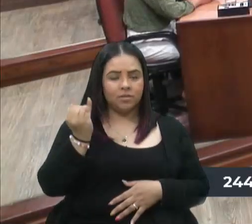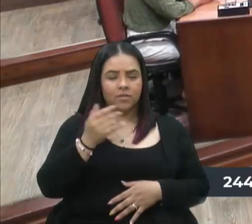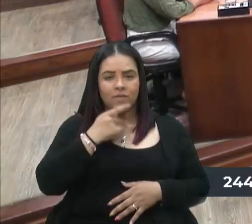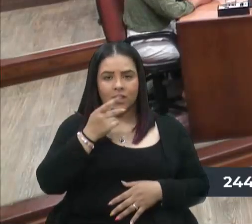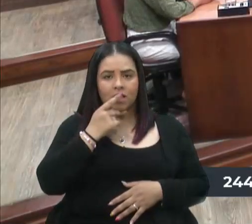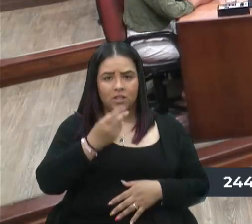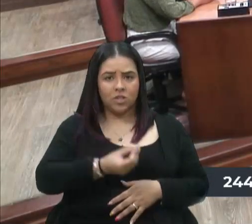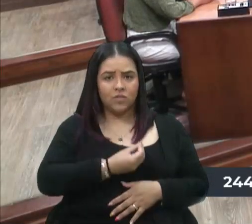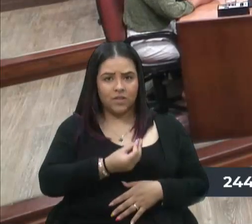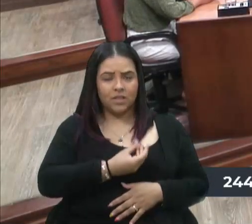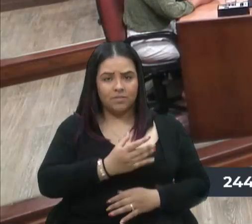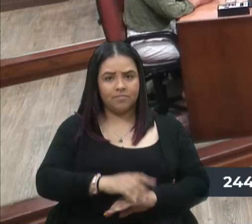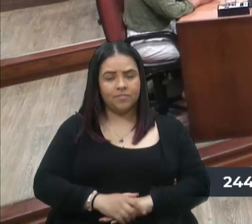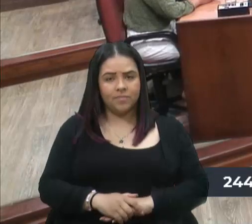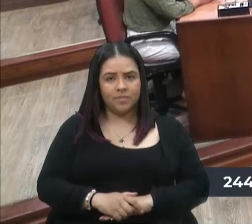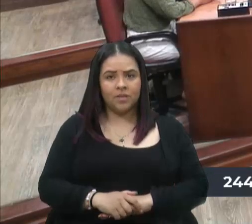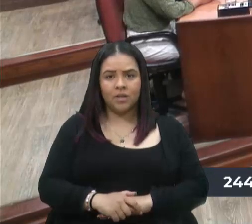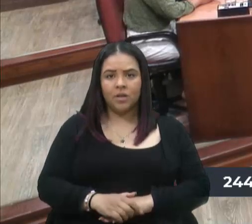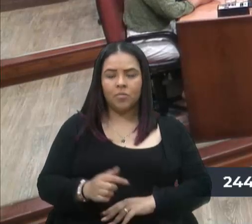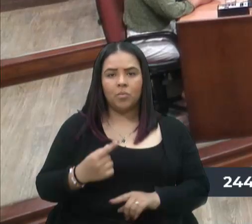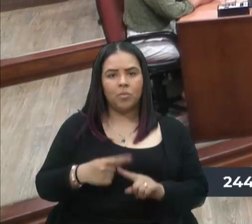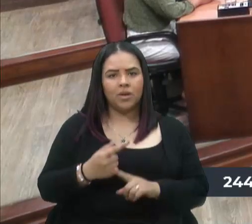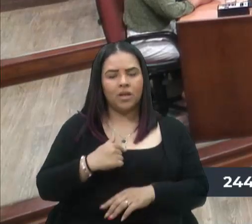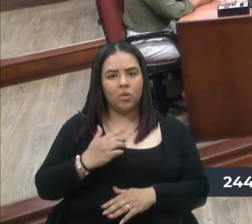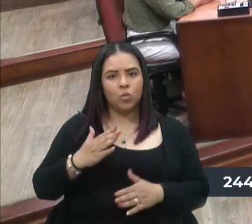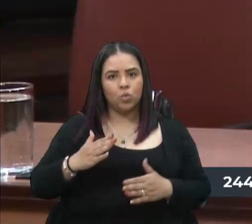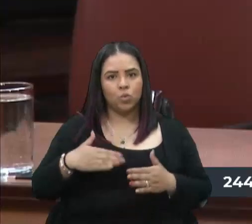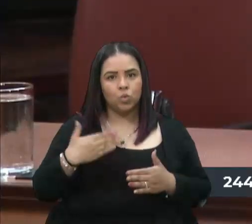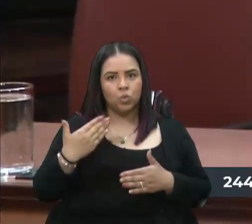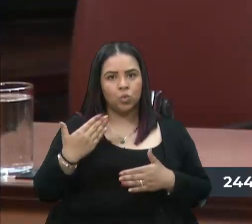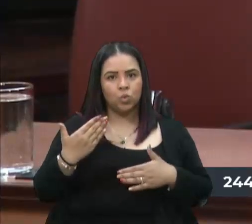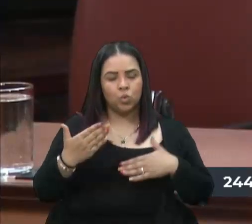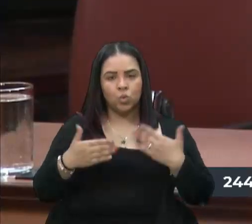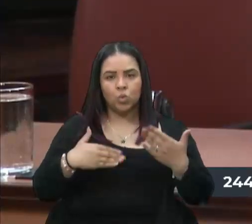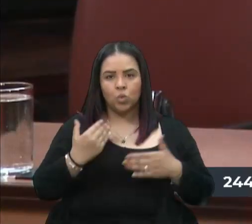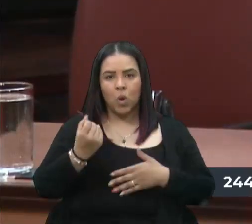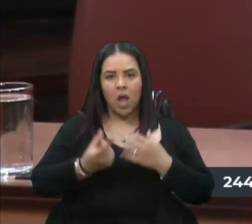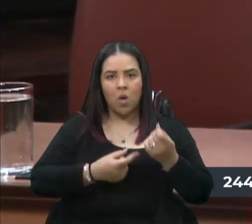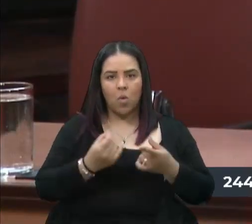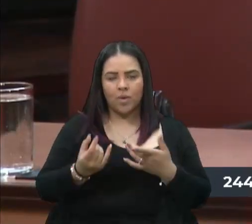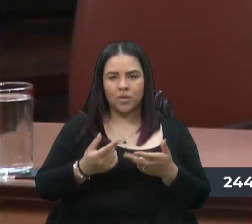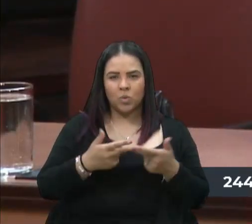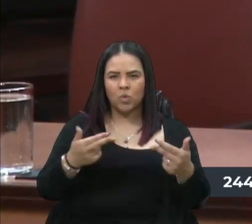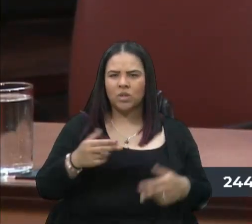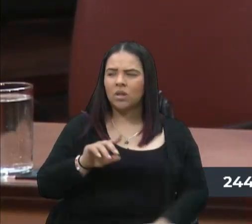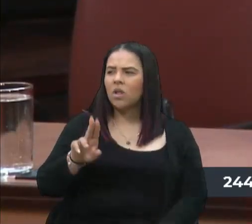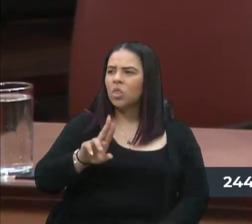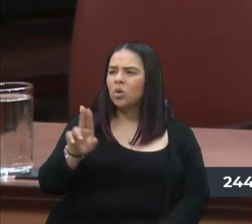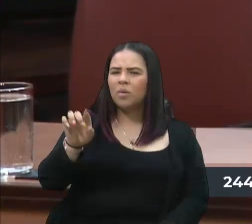de vida, né? Porque eu fiquei assustado com alguns dados como é que é o nome